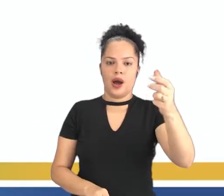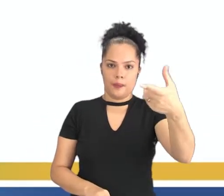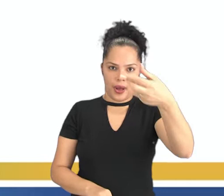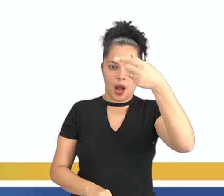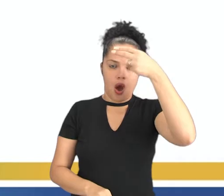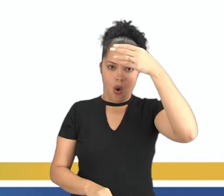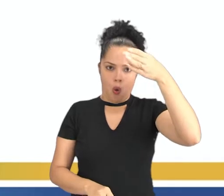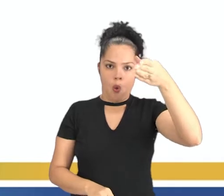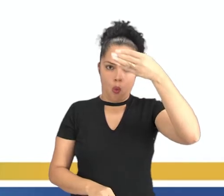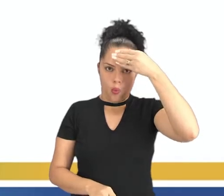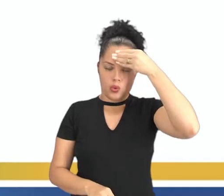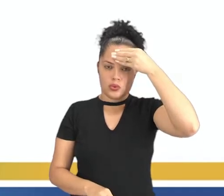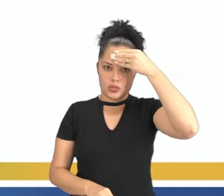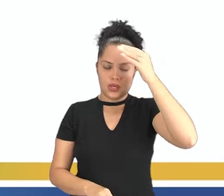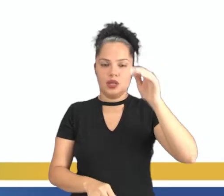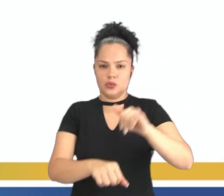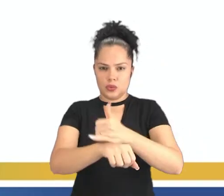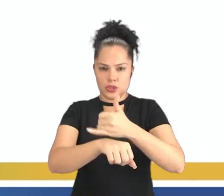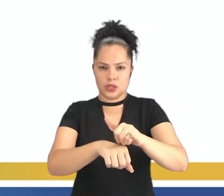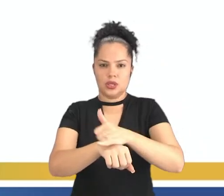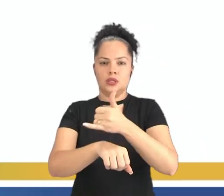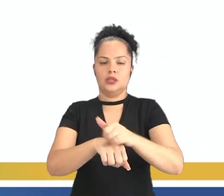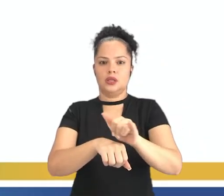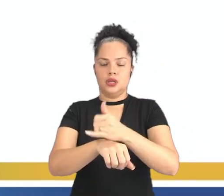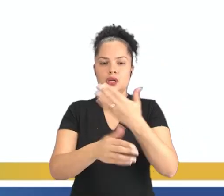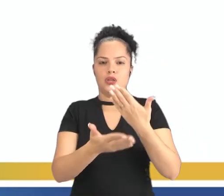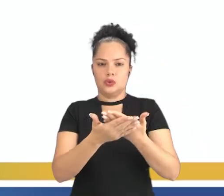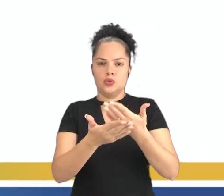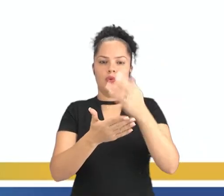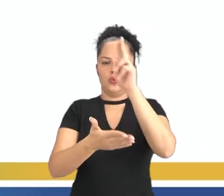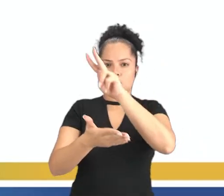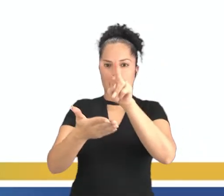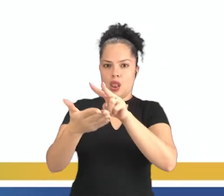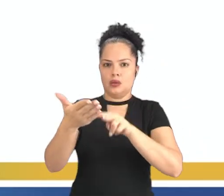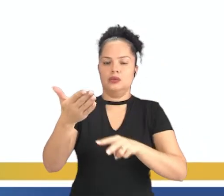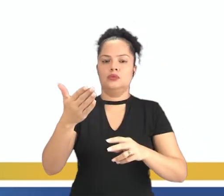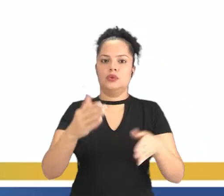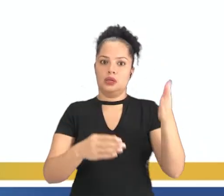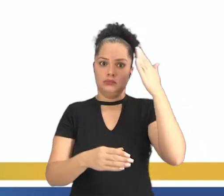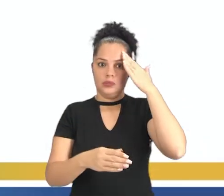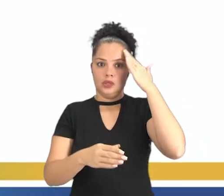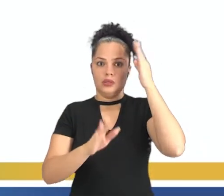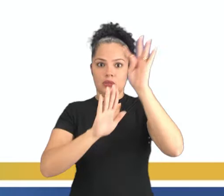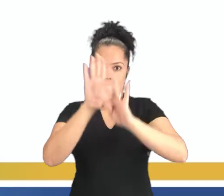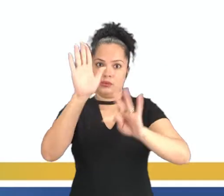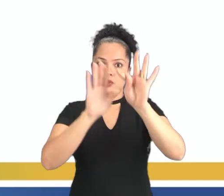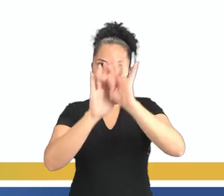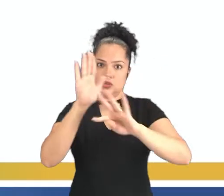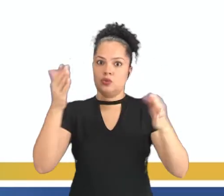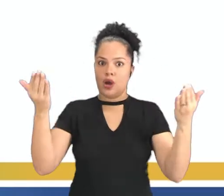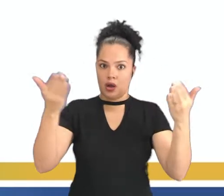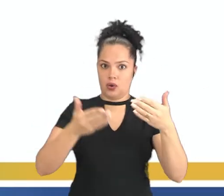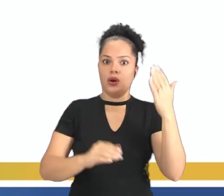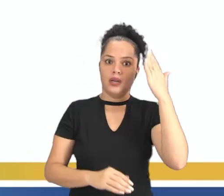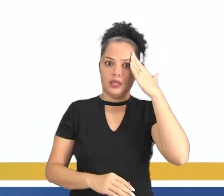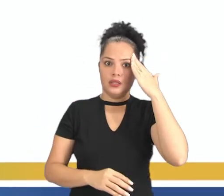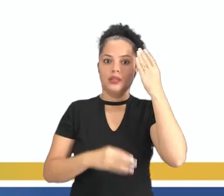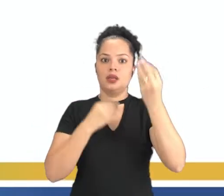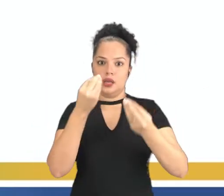são estratégias de estudo para leitura e compreensão do texto. E agora nós vamos entender cada um